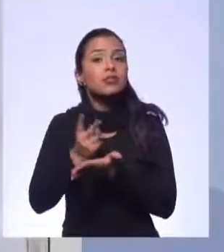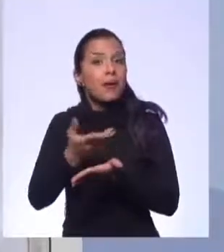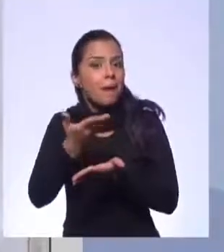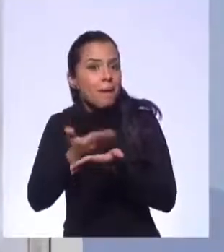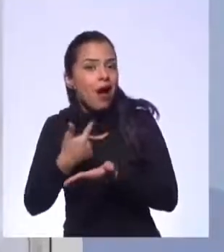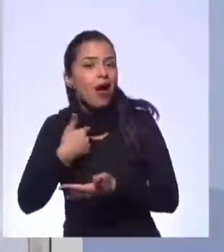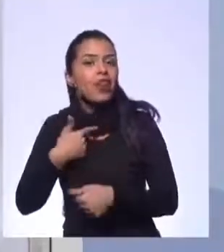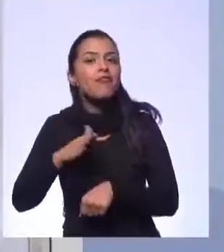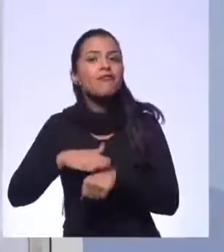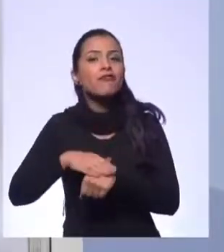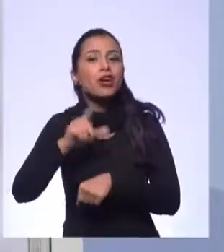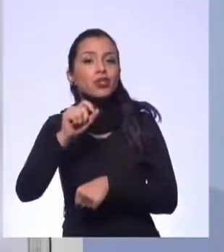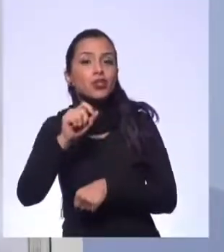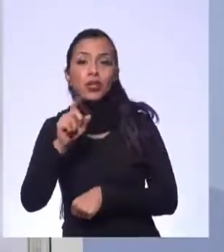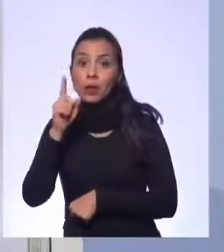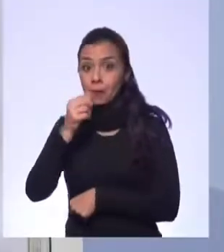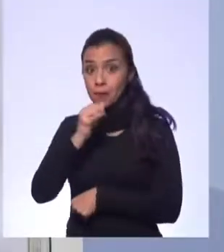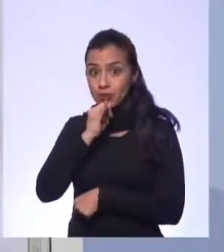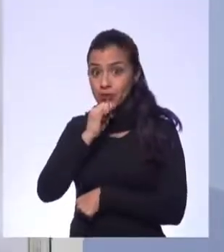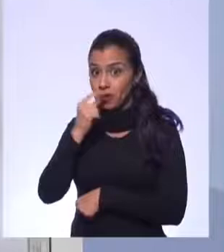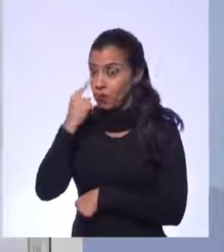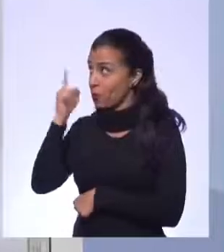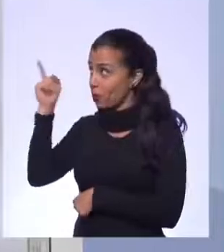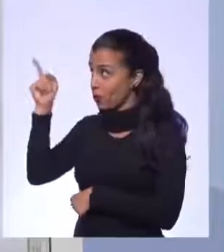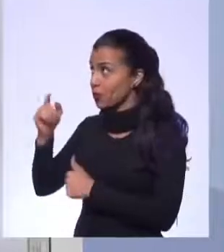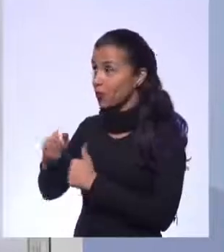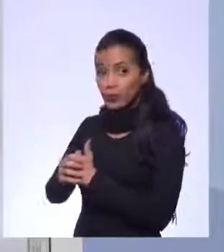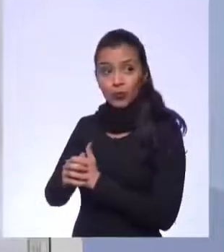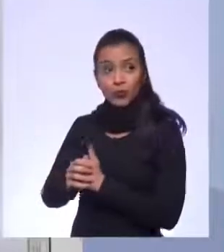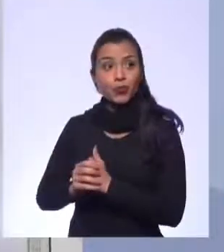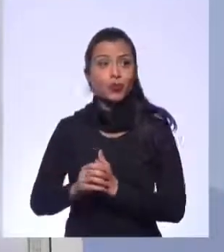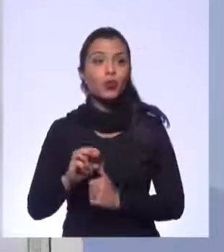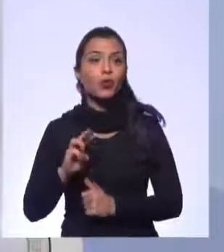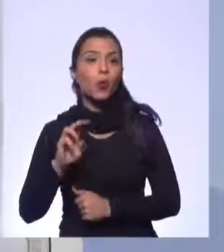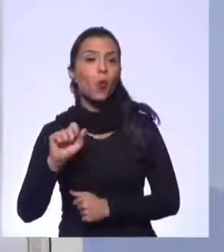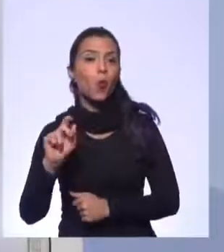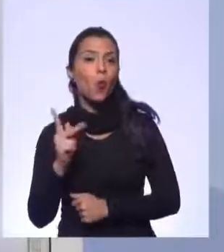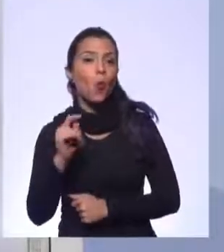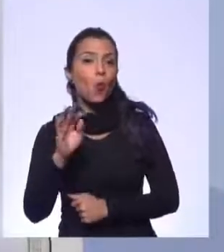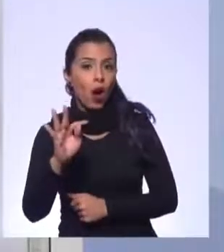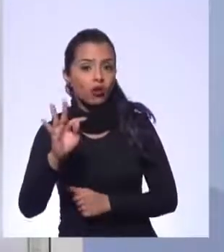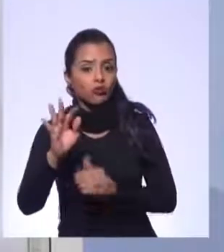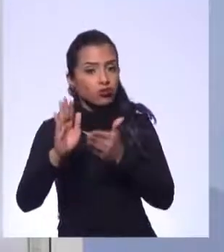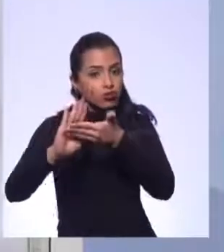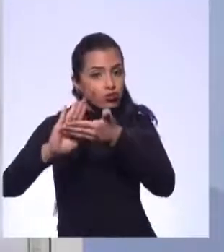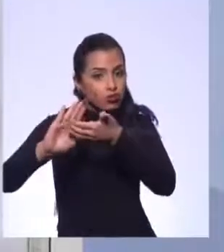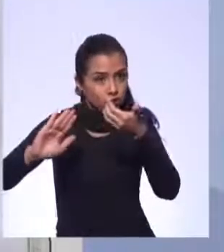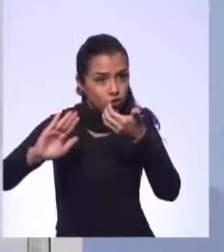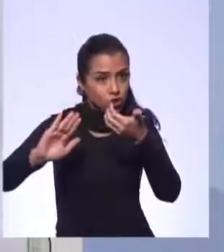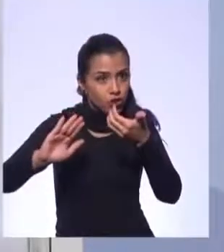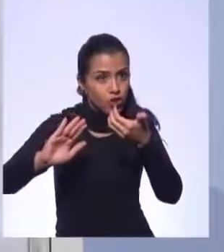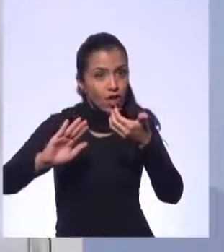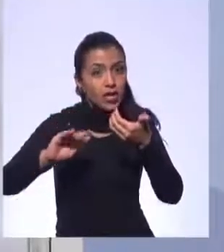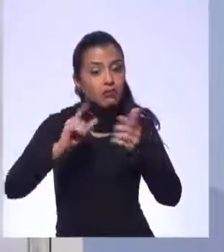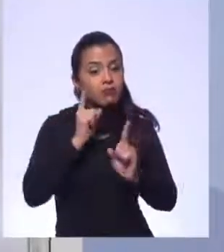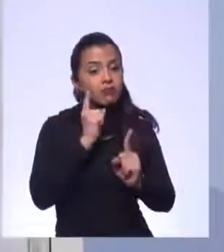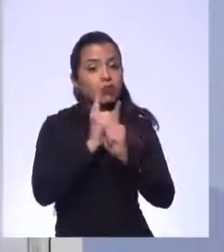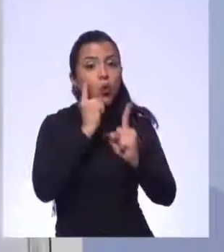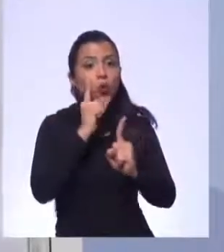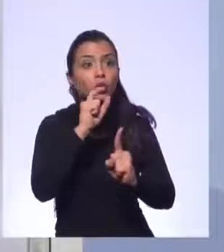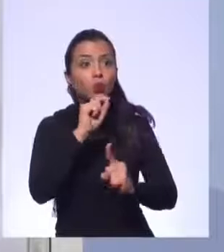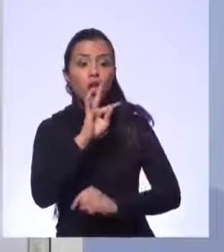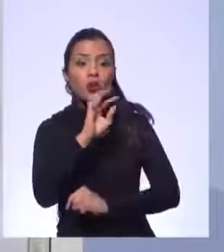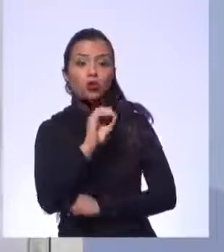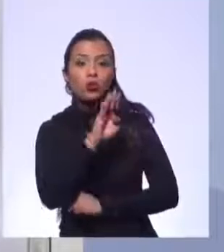double question what eu corto, não aparece. Localizo o verbo, que é o verbo to be, né? E aqui eu tenho